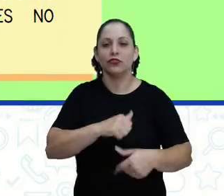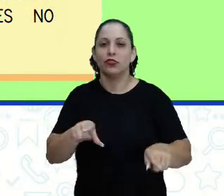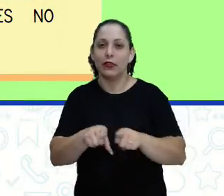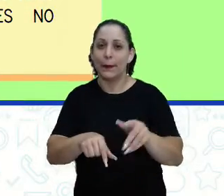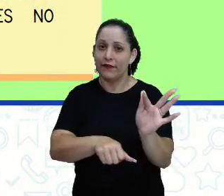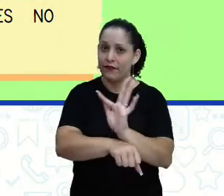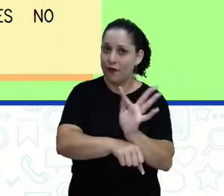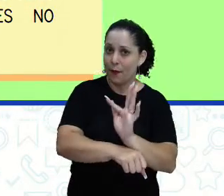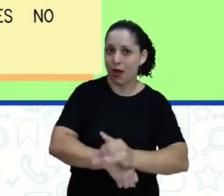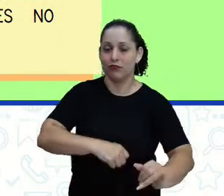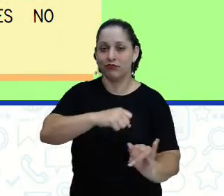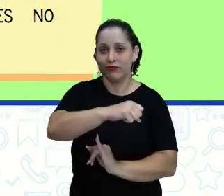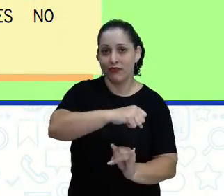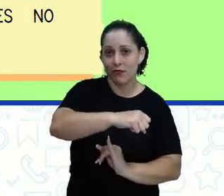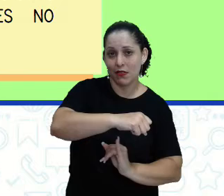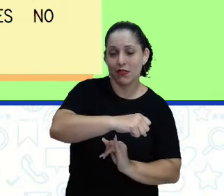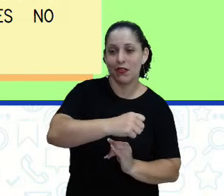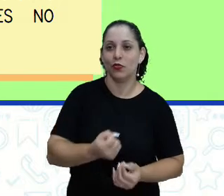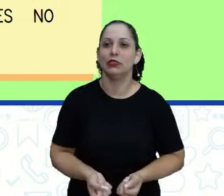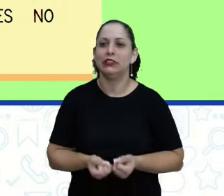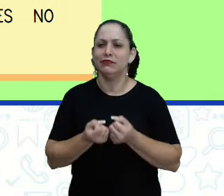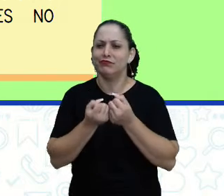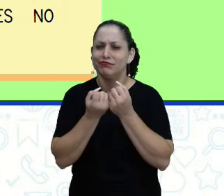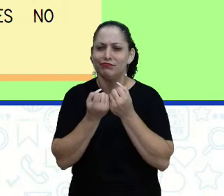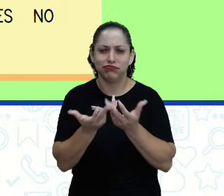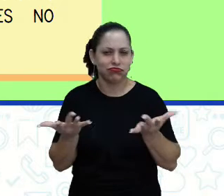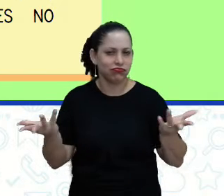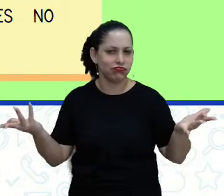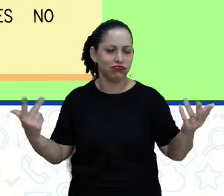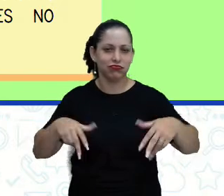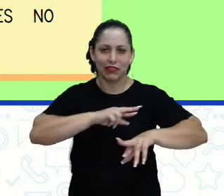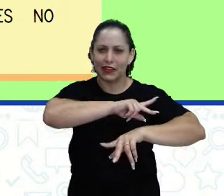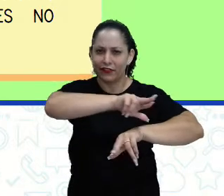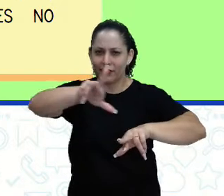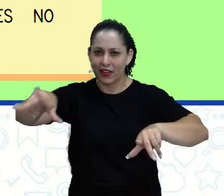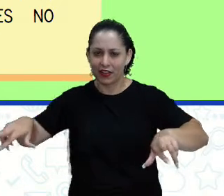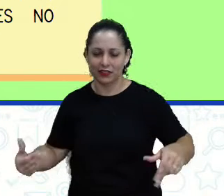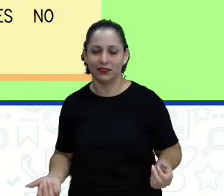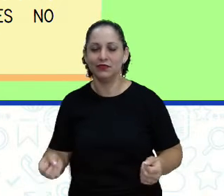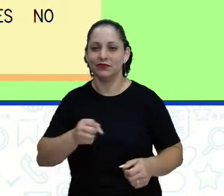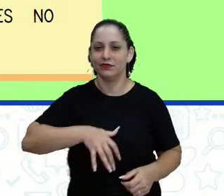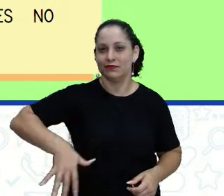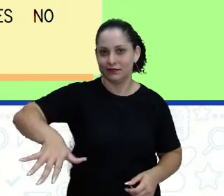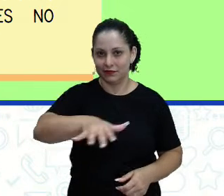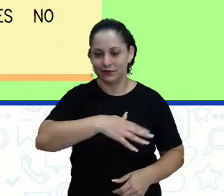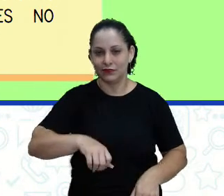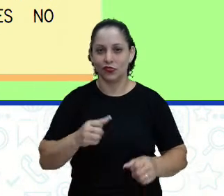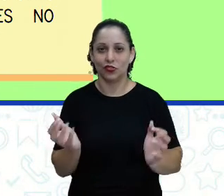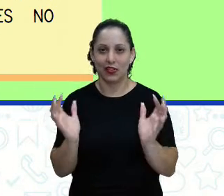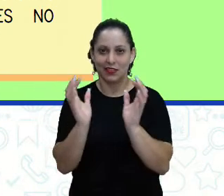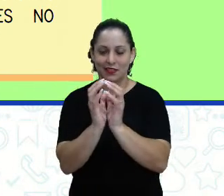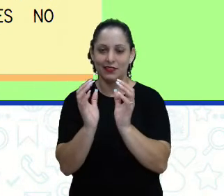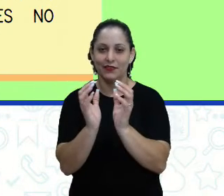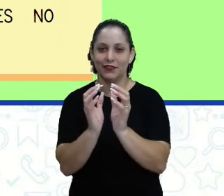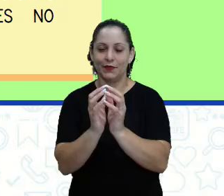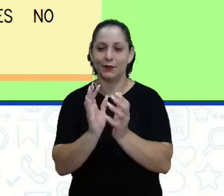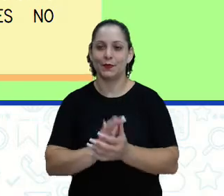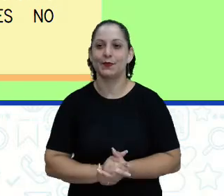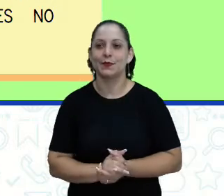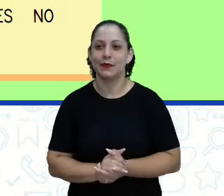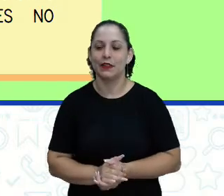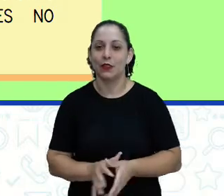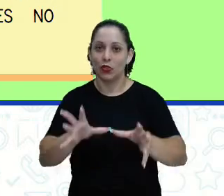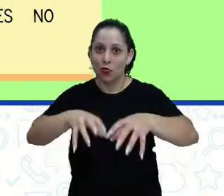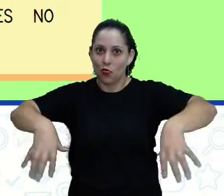vez falando sobre isso, nas suas mais diversas modalidades no âmbito da cidade do Recife. Então vejam aí os